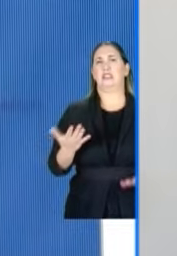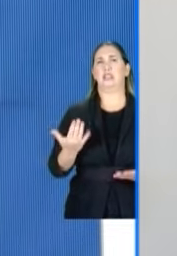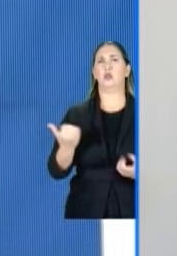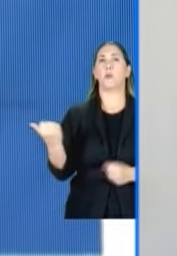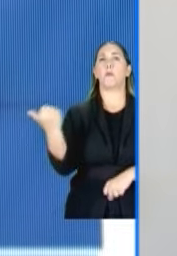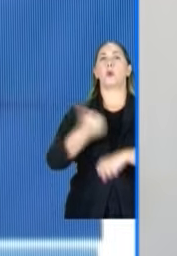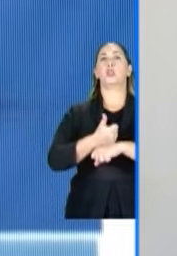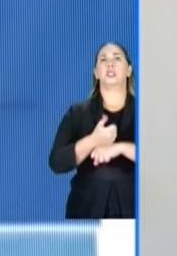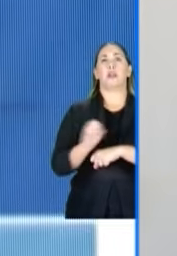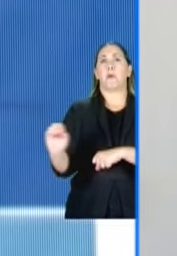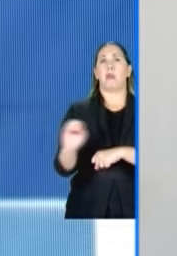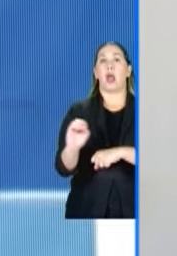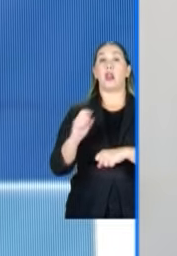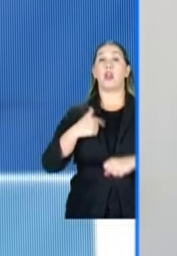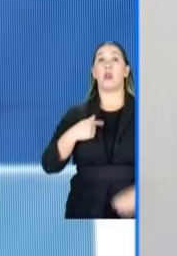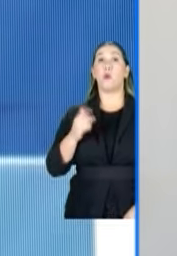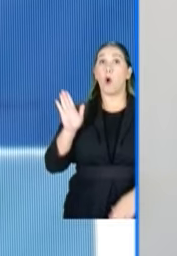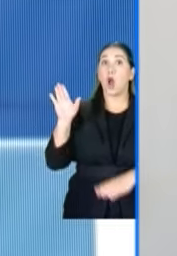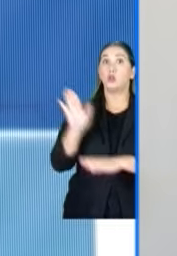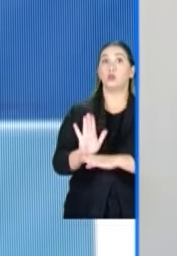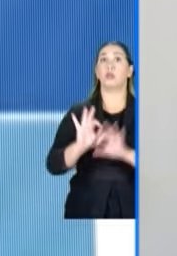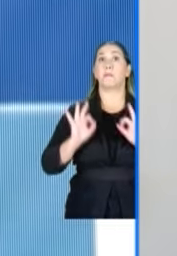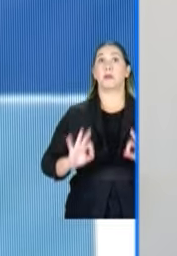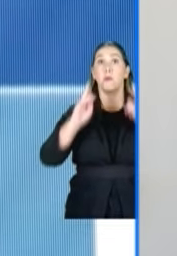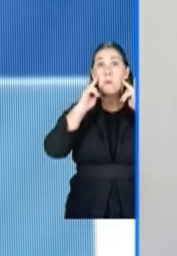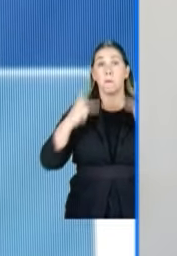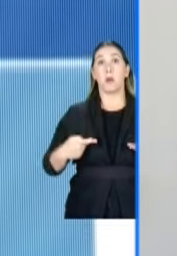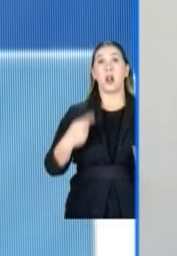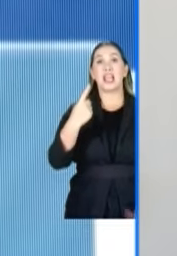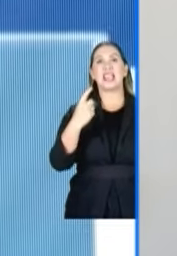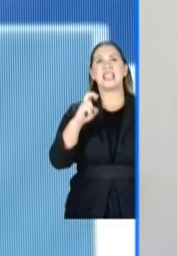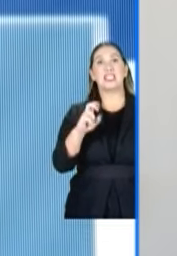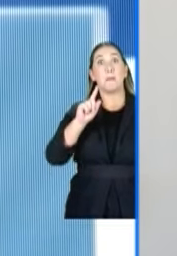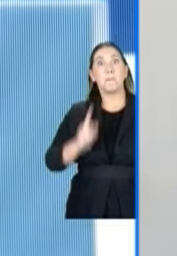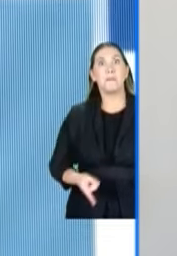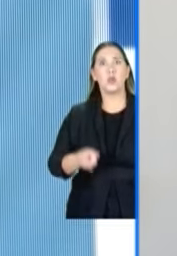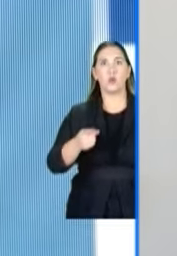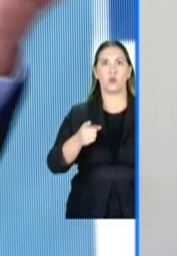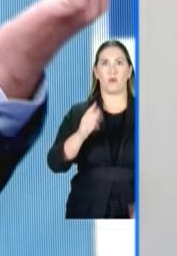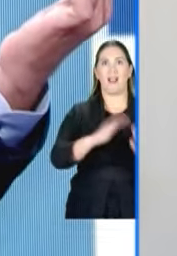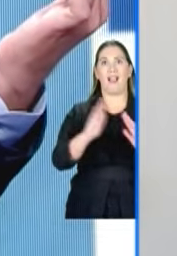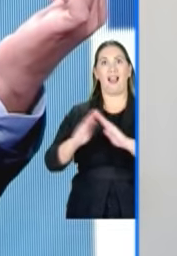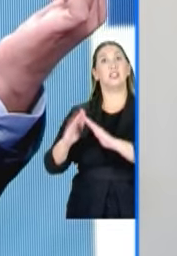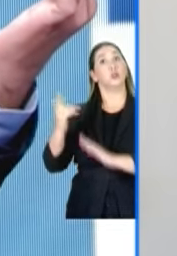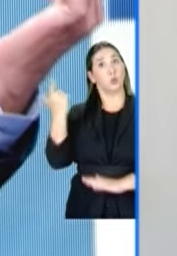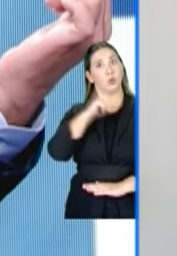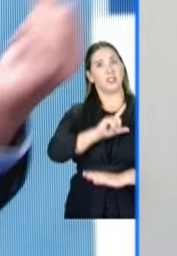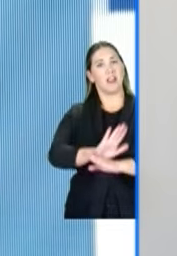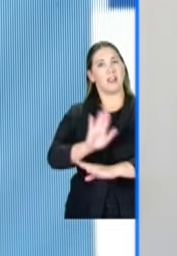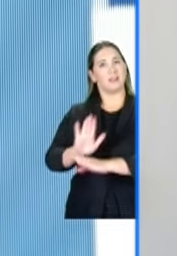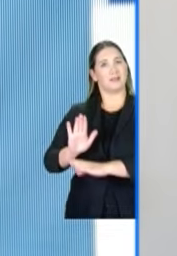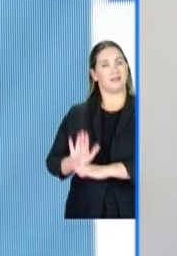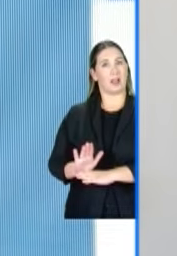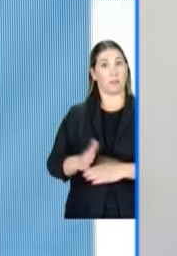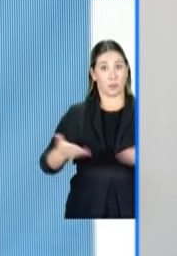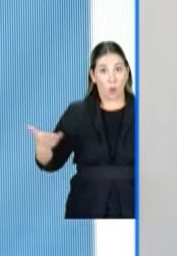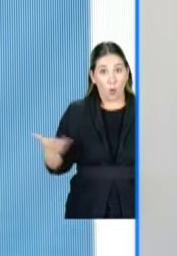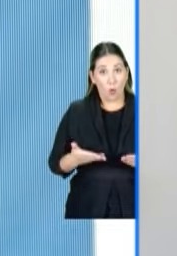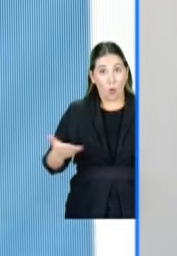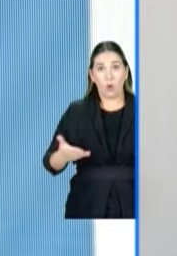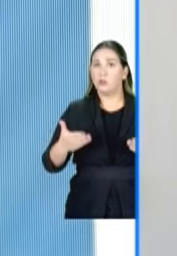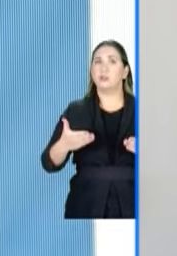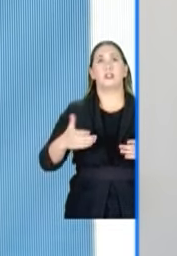Então, um grande dado que joga a favor do Nunes no segundo turno é essa